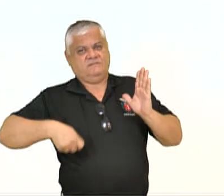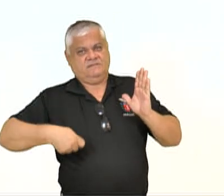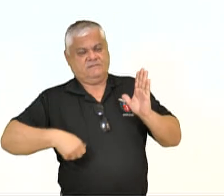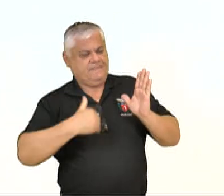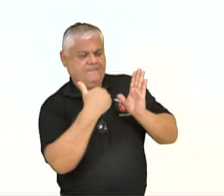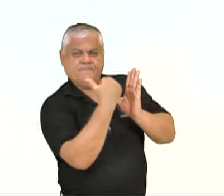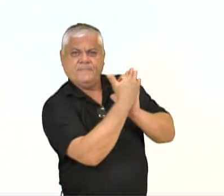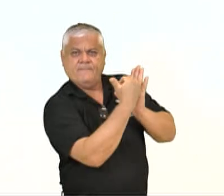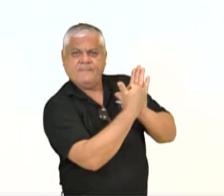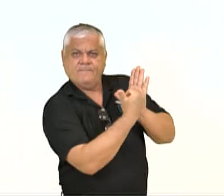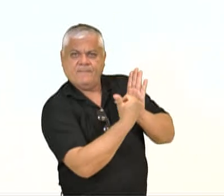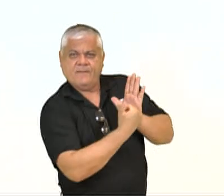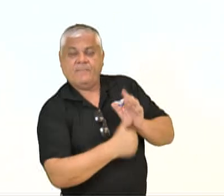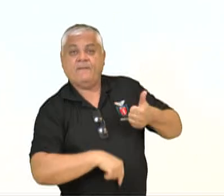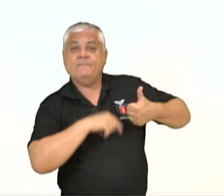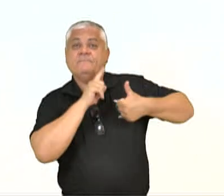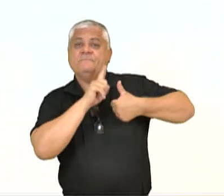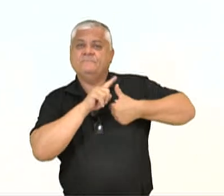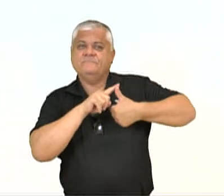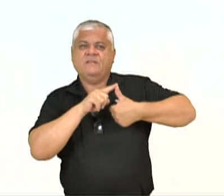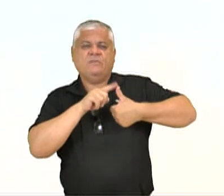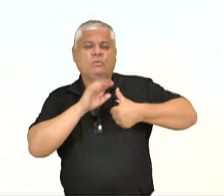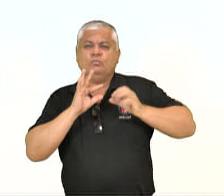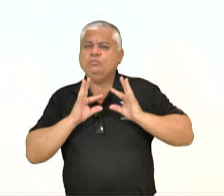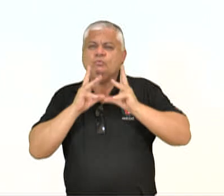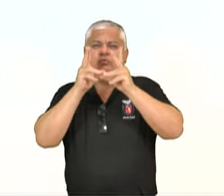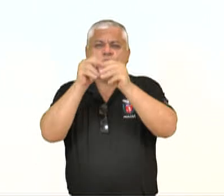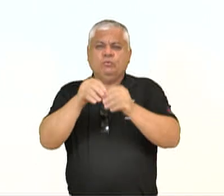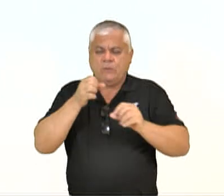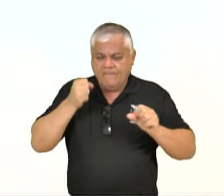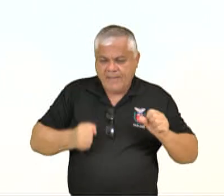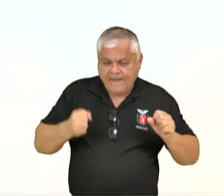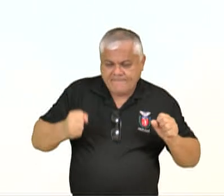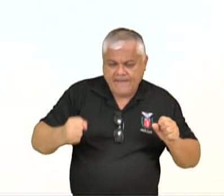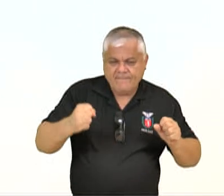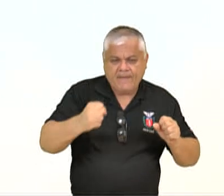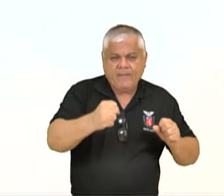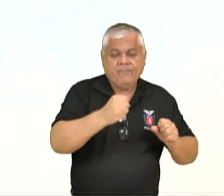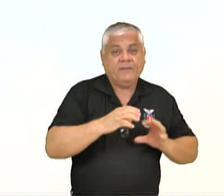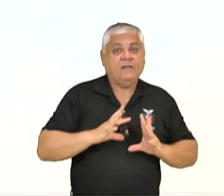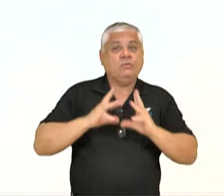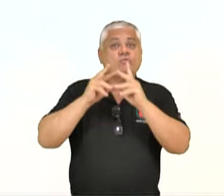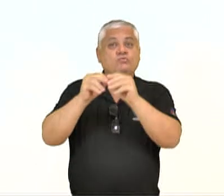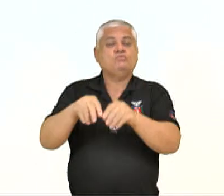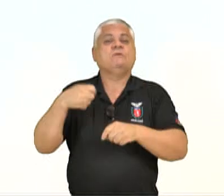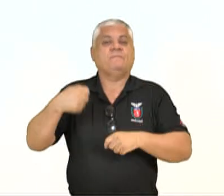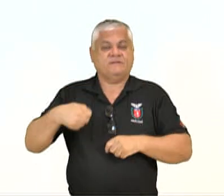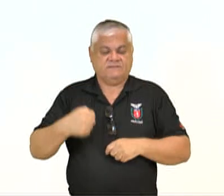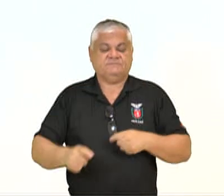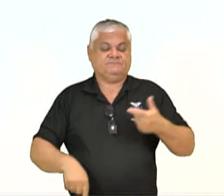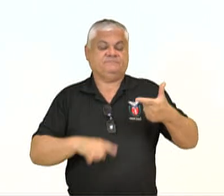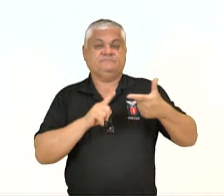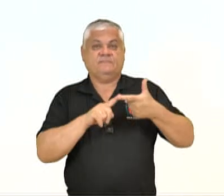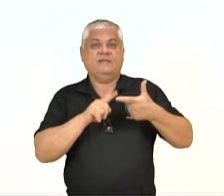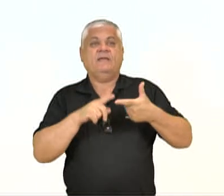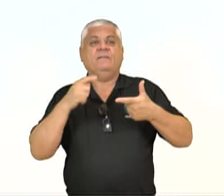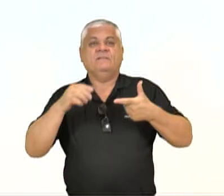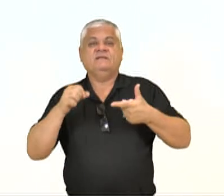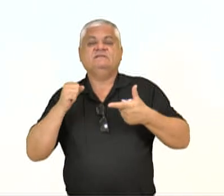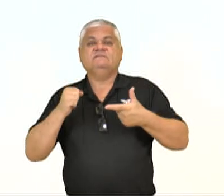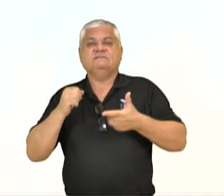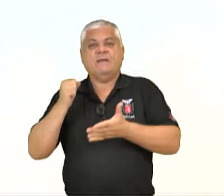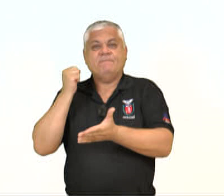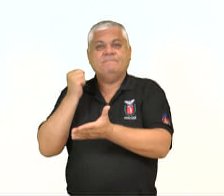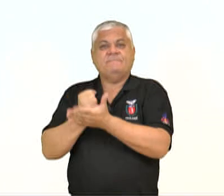orientação. Primeiro, passar por todos os pontos de controle marcados no mapa, marcar corretamente o cartão